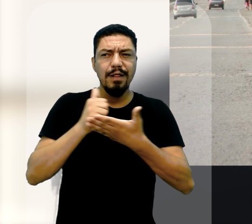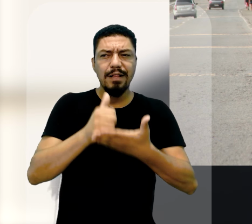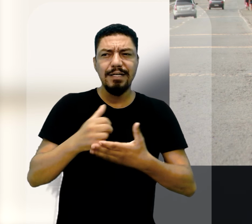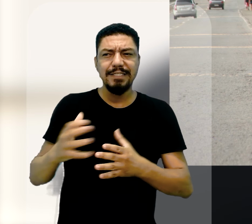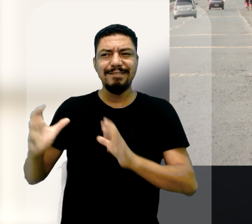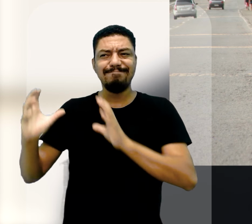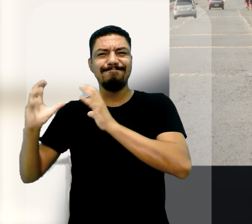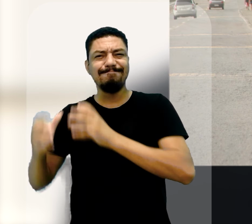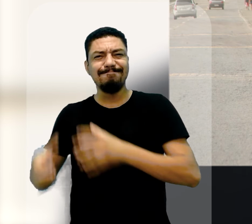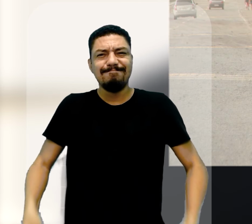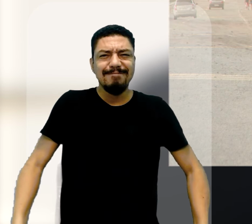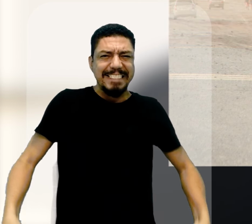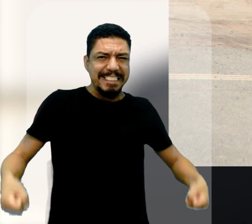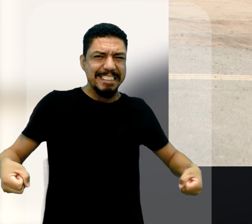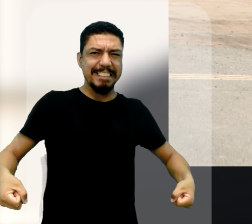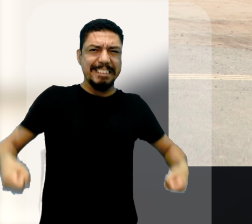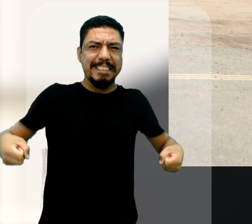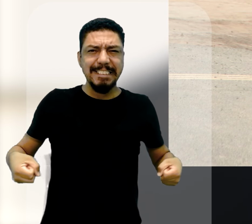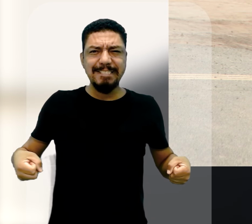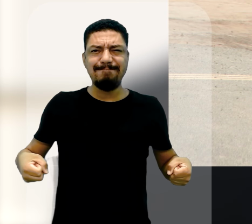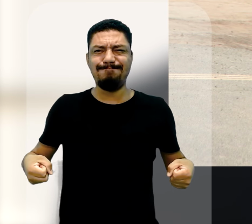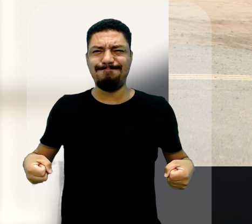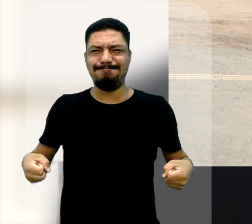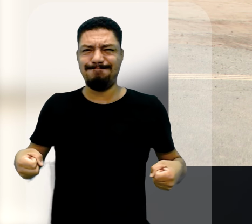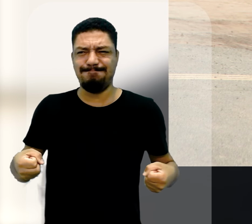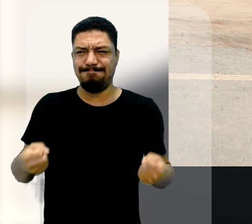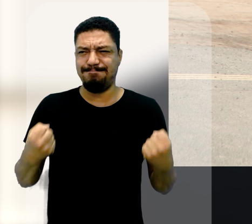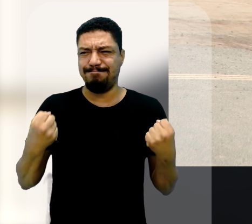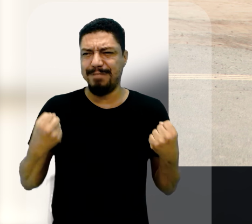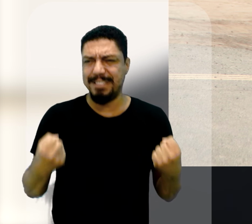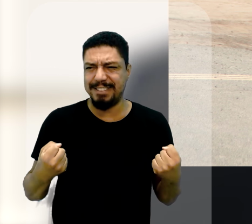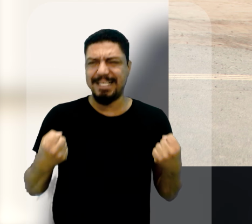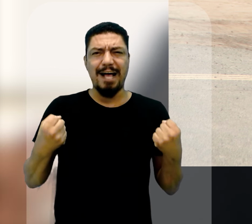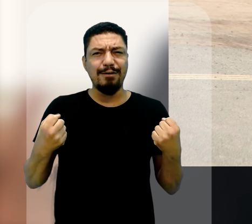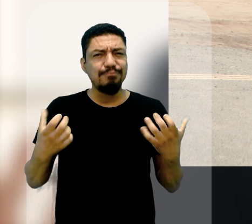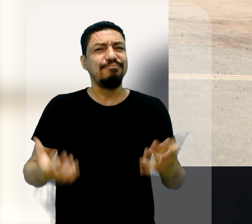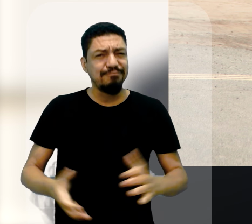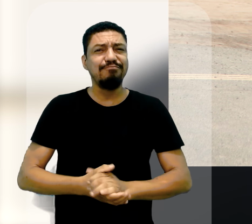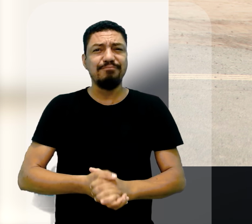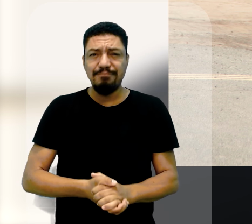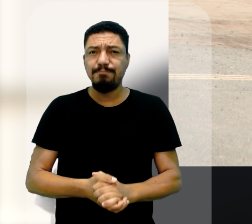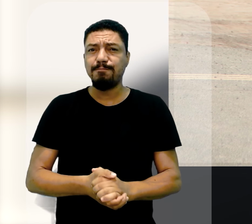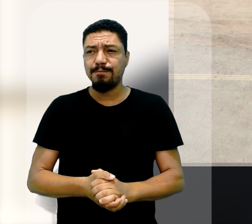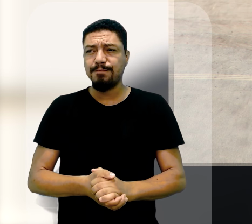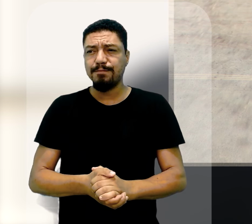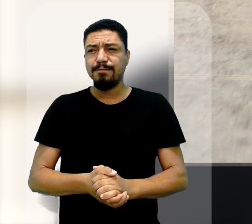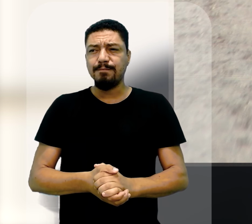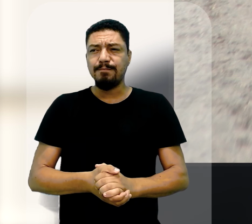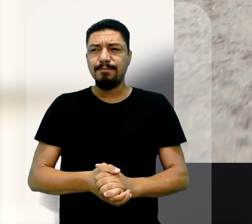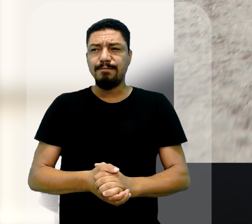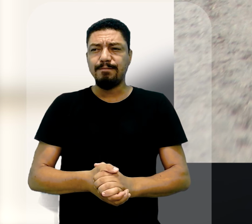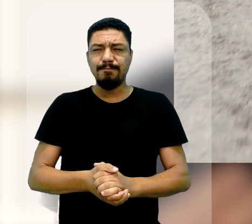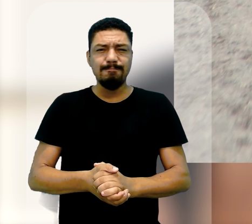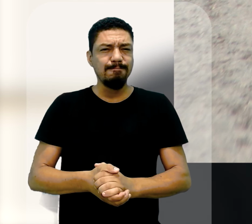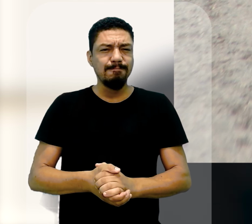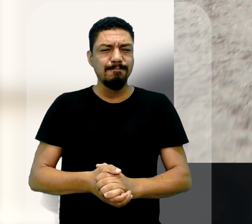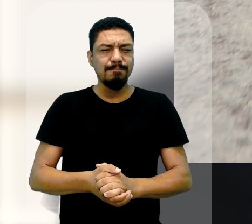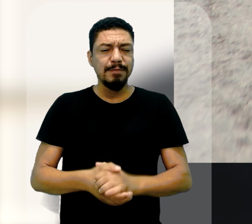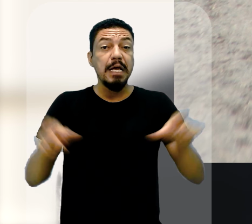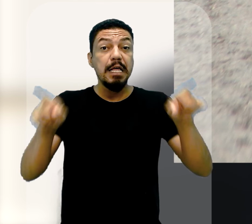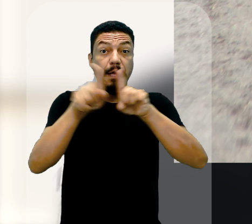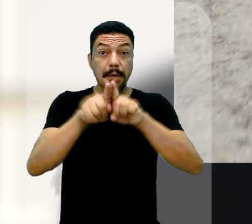de um peso absurdo, mas sem nenhuma sacola, só no galho mesmo. Quando eu estava